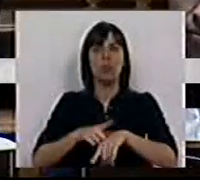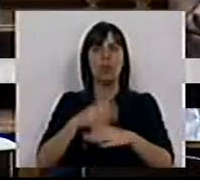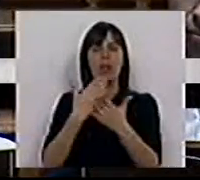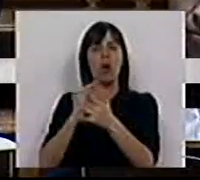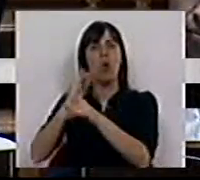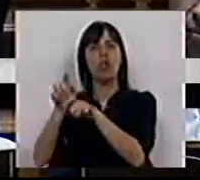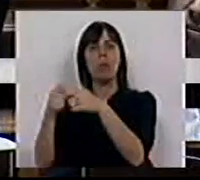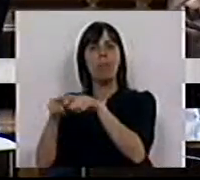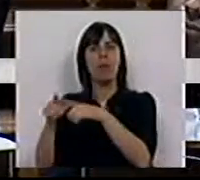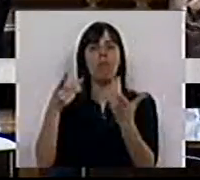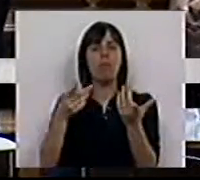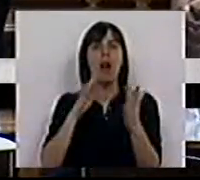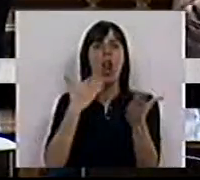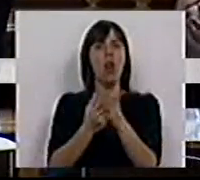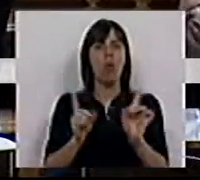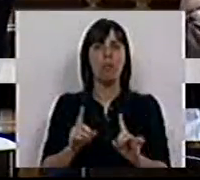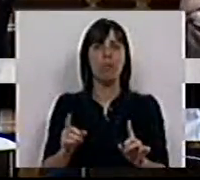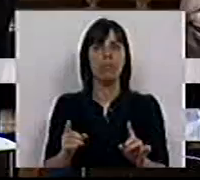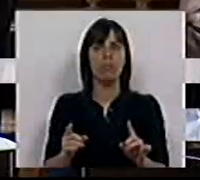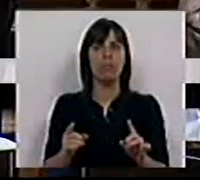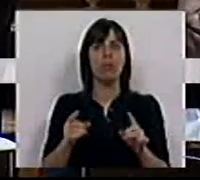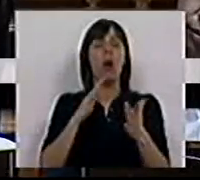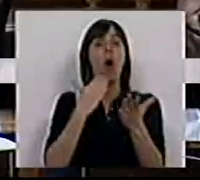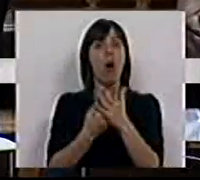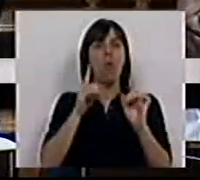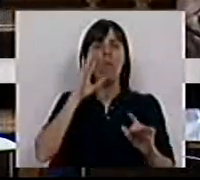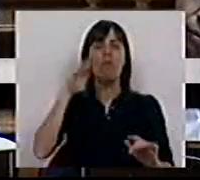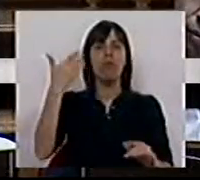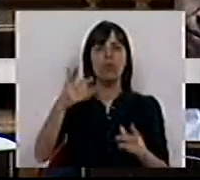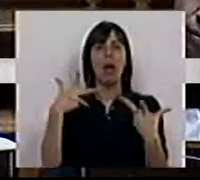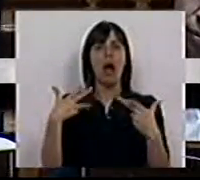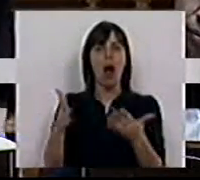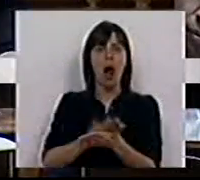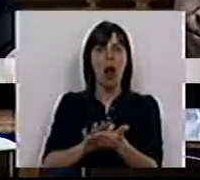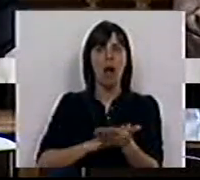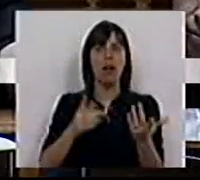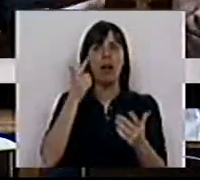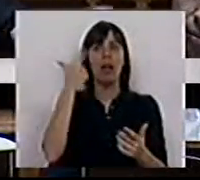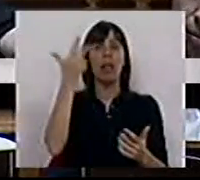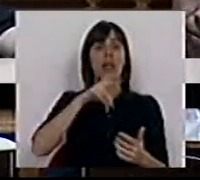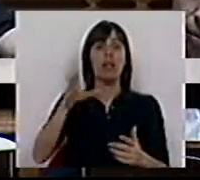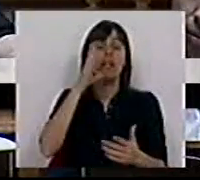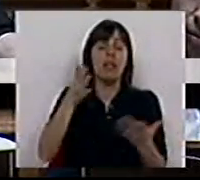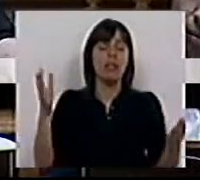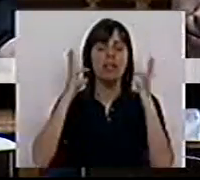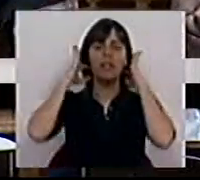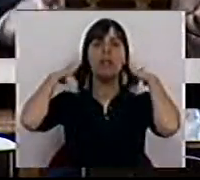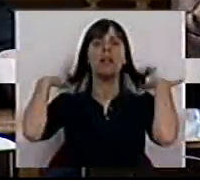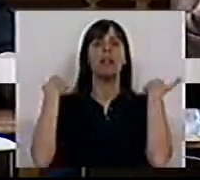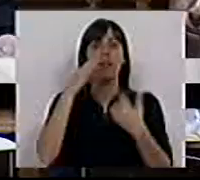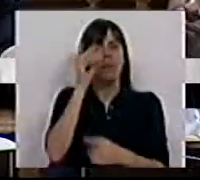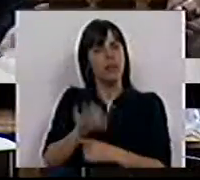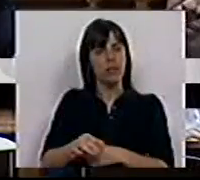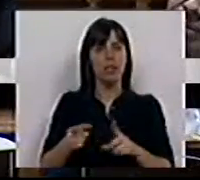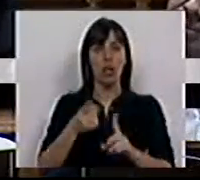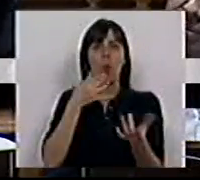concedida aos outros partidos, ela oferece um futuro que não seja austeridade eterna. E dizemos com seriedade,